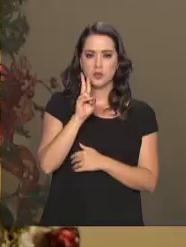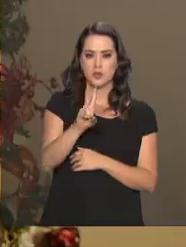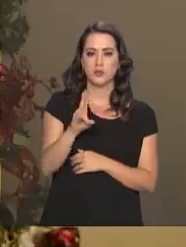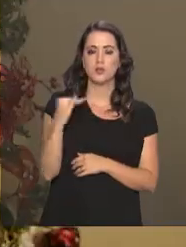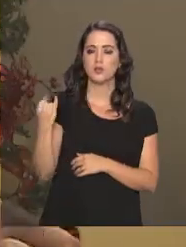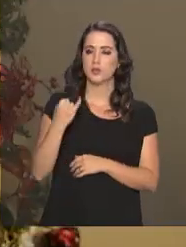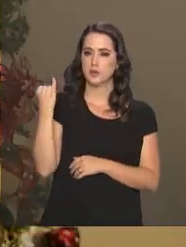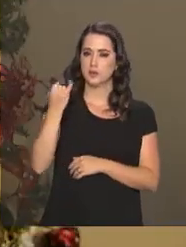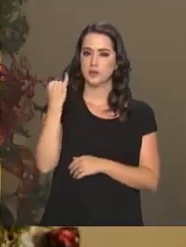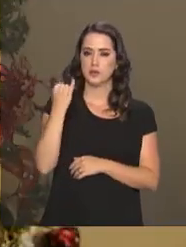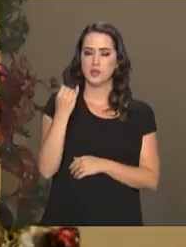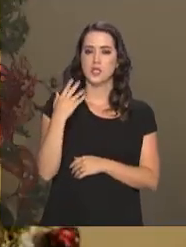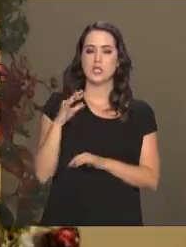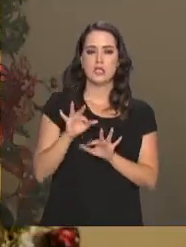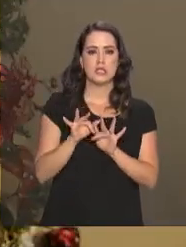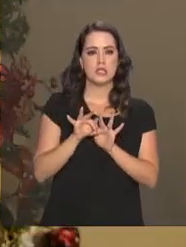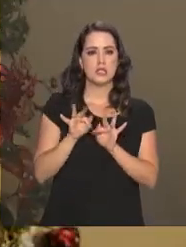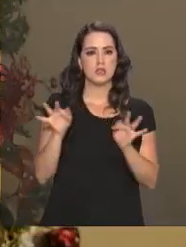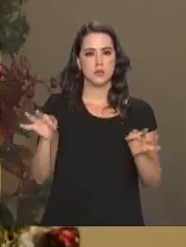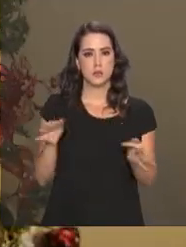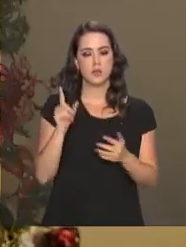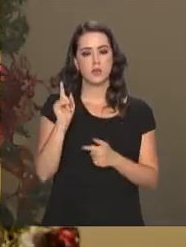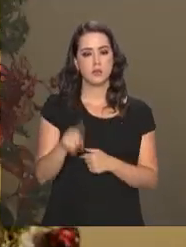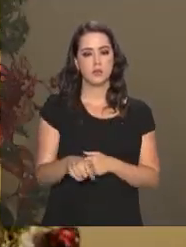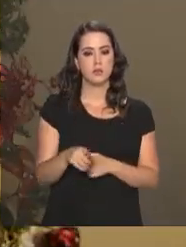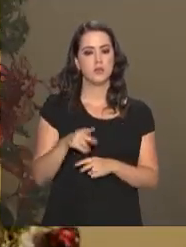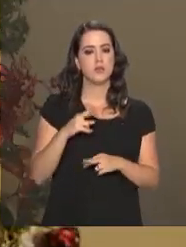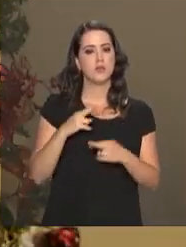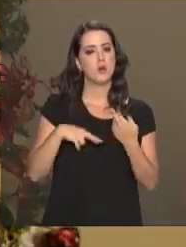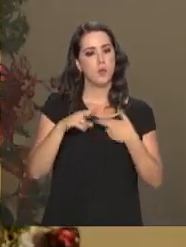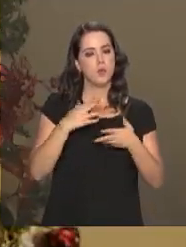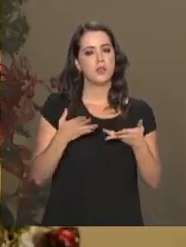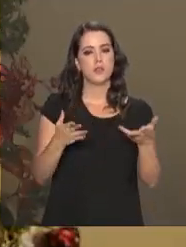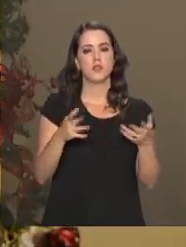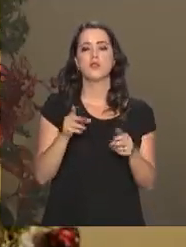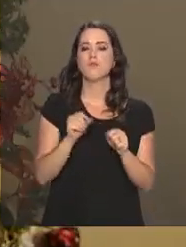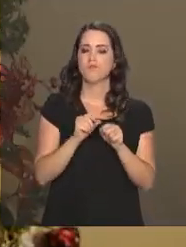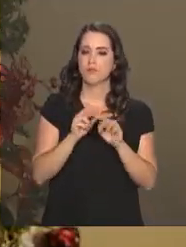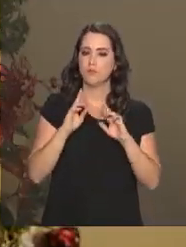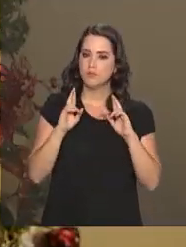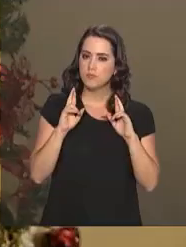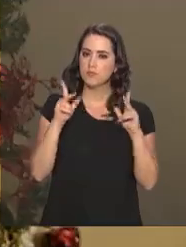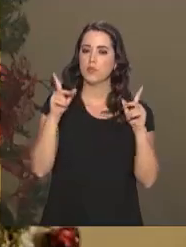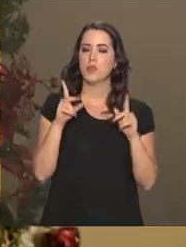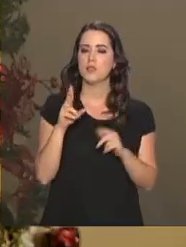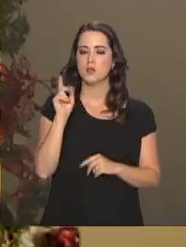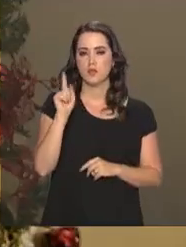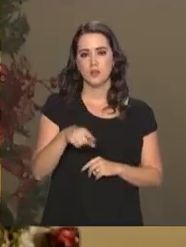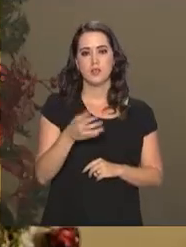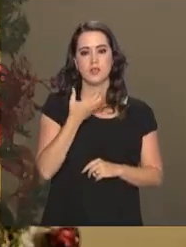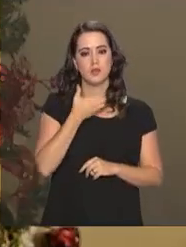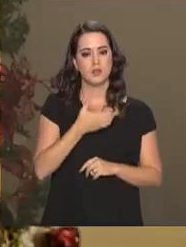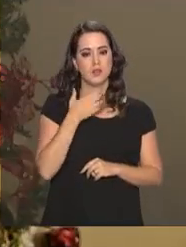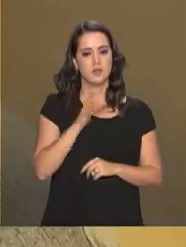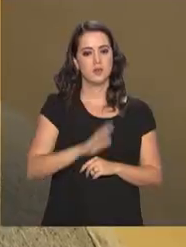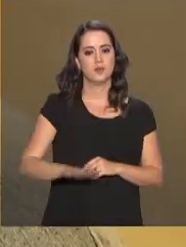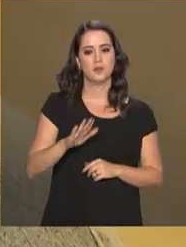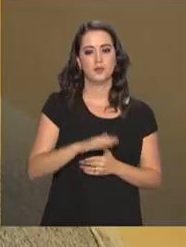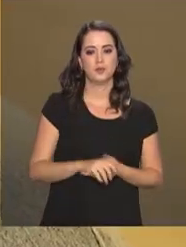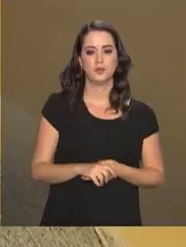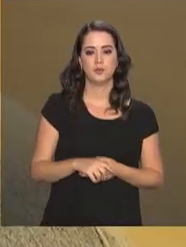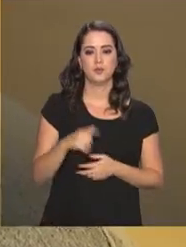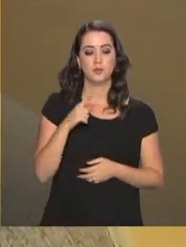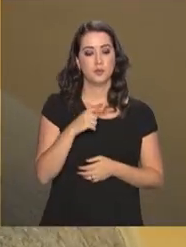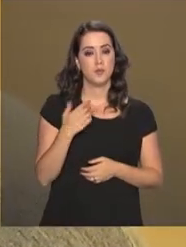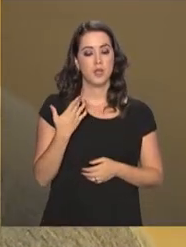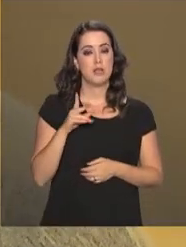que é importante, uma coisa simples, um presentinho, faz o dia, vai fazer o Natal de uma criança, né?